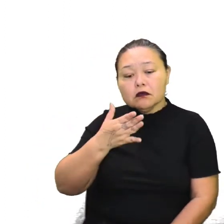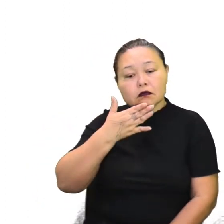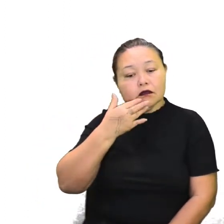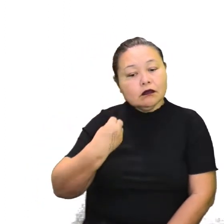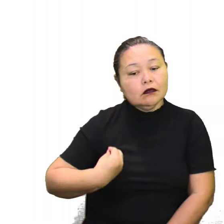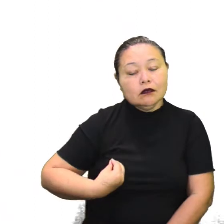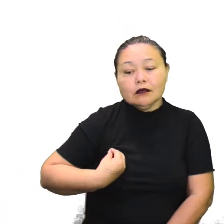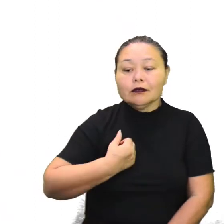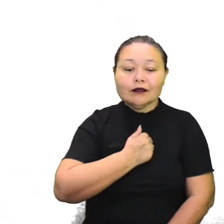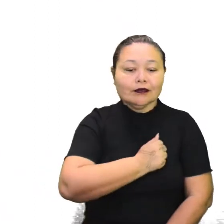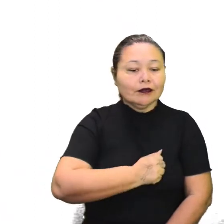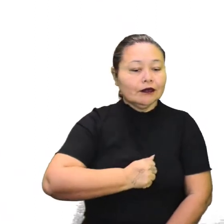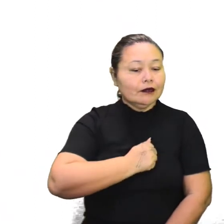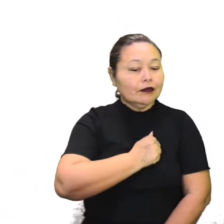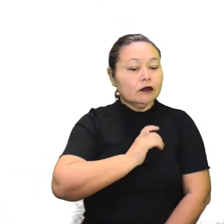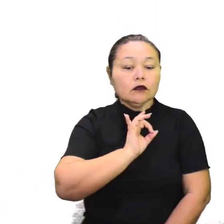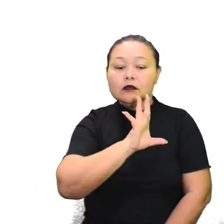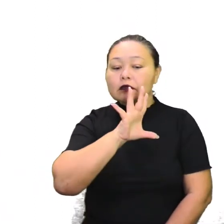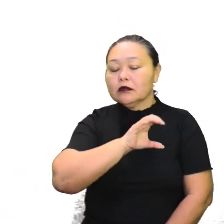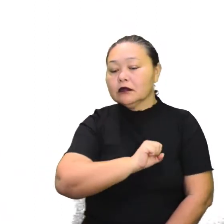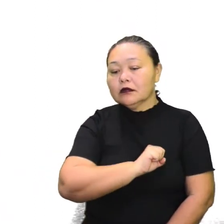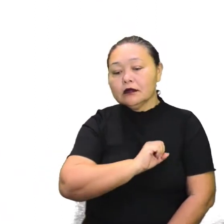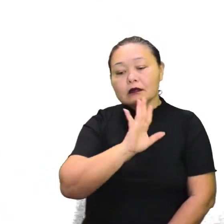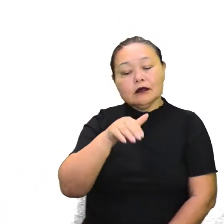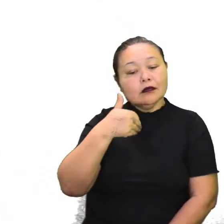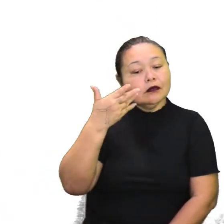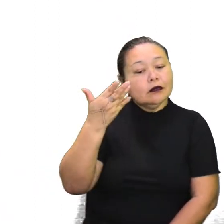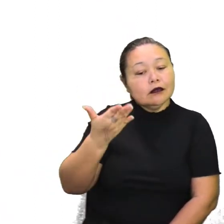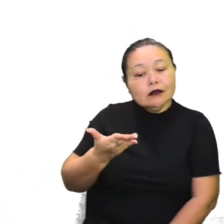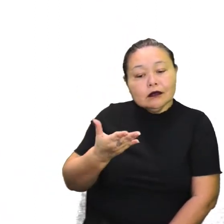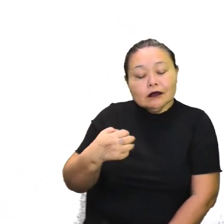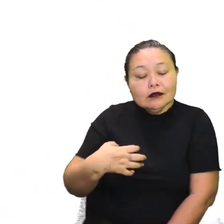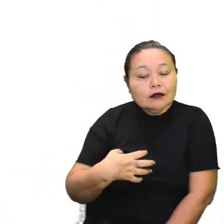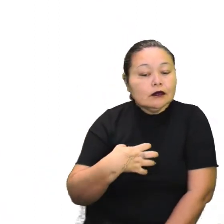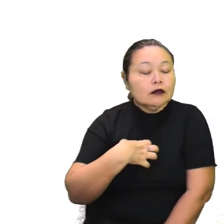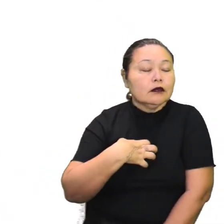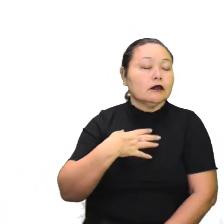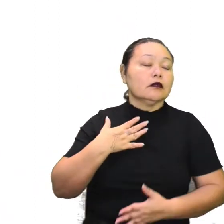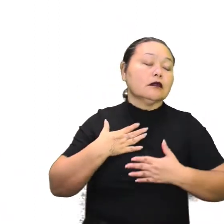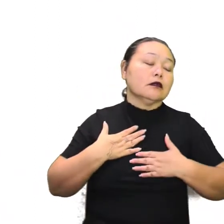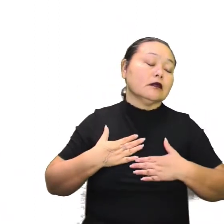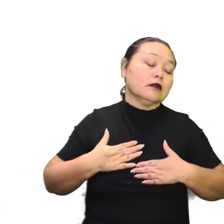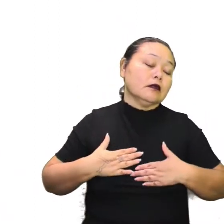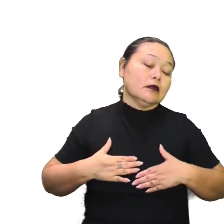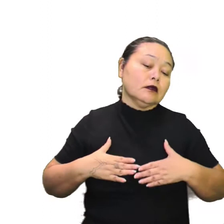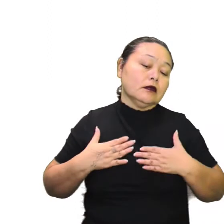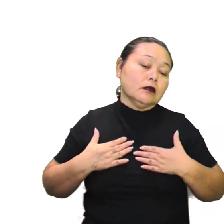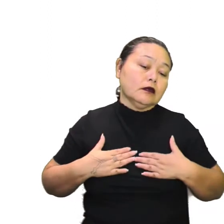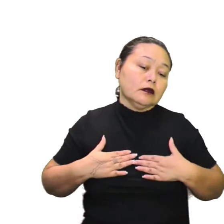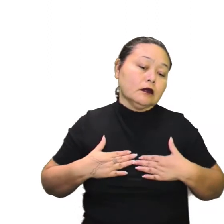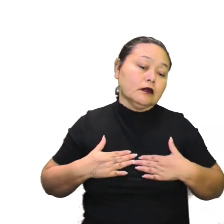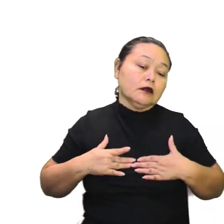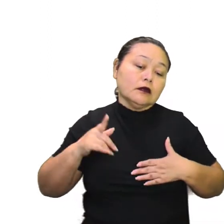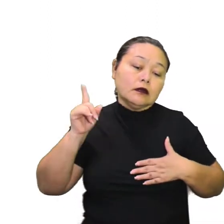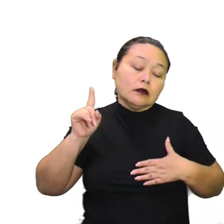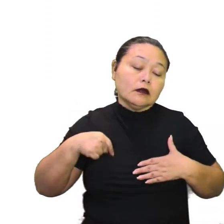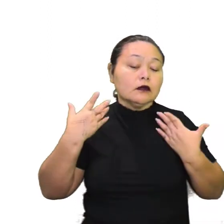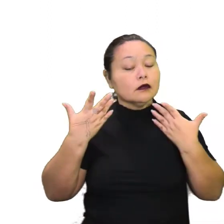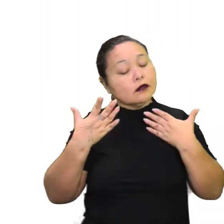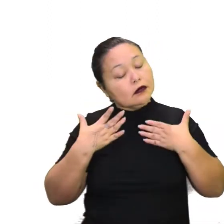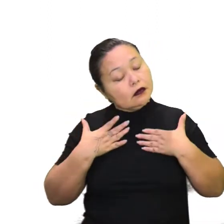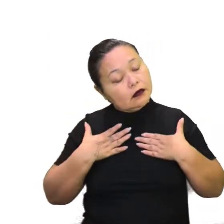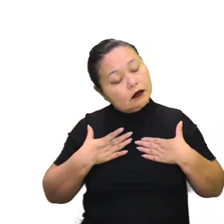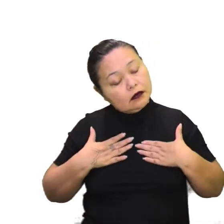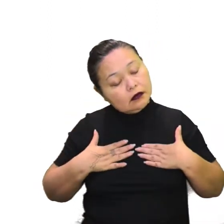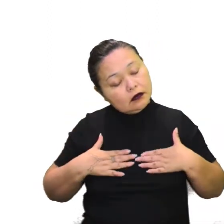melhor a presença que a saudade. Só te amar é divino, é sentir calma.